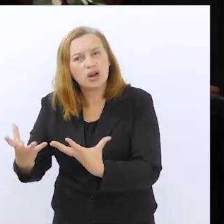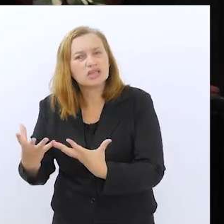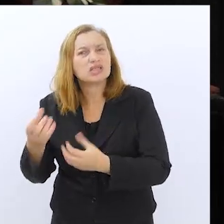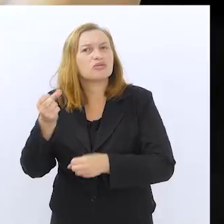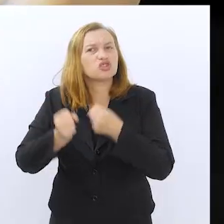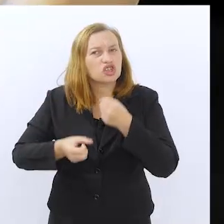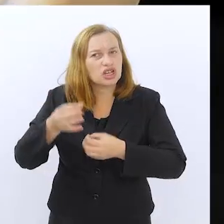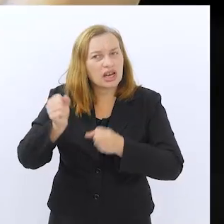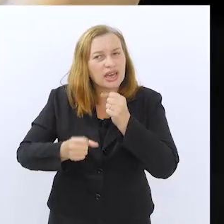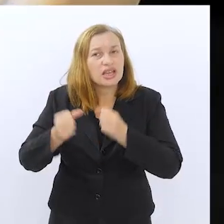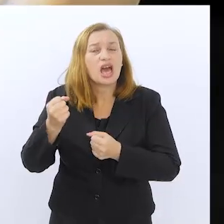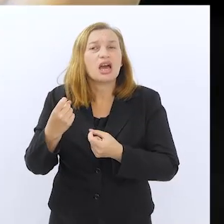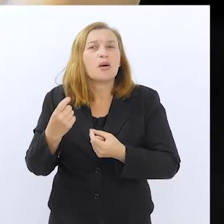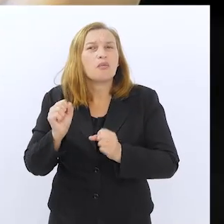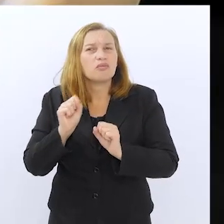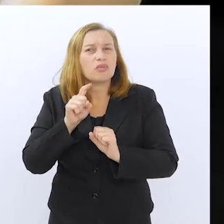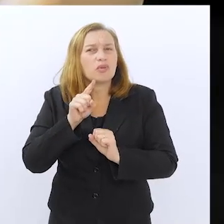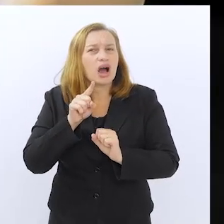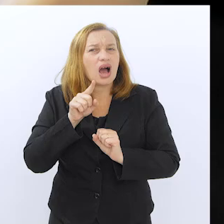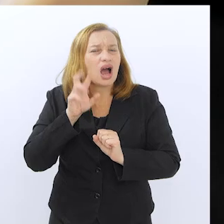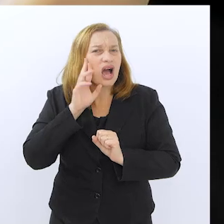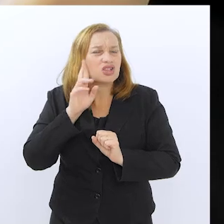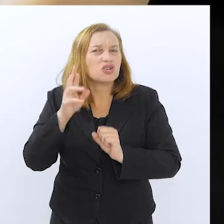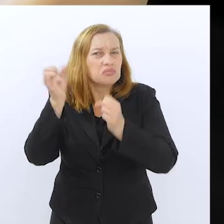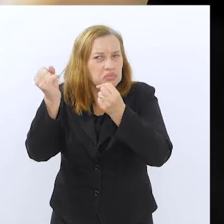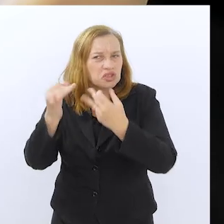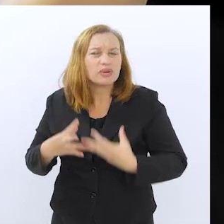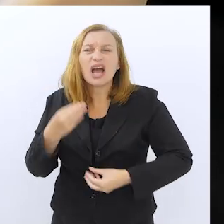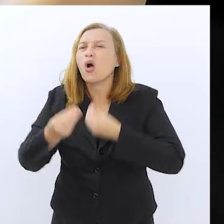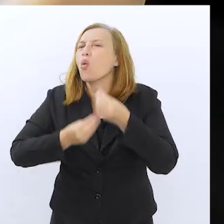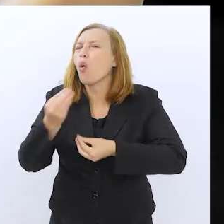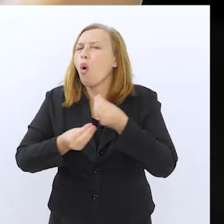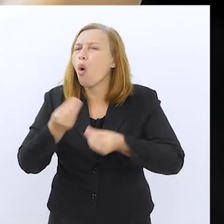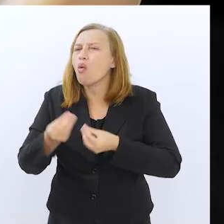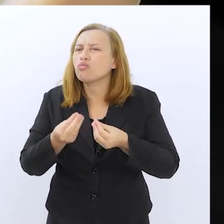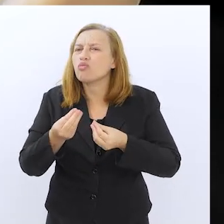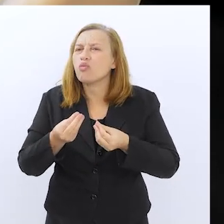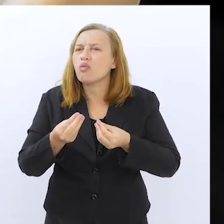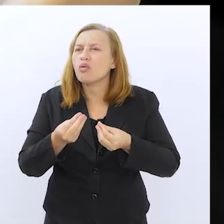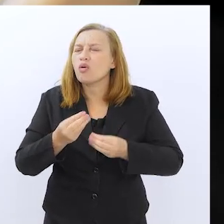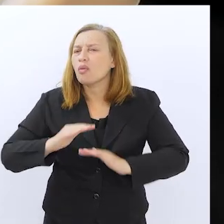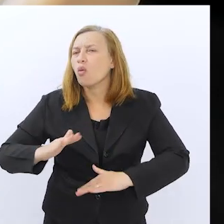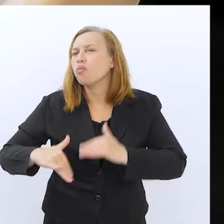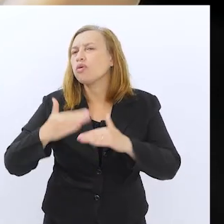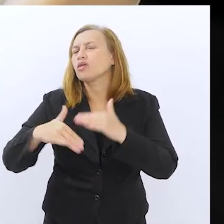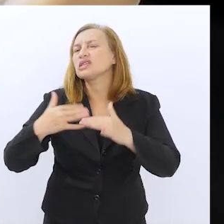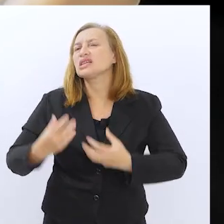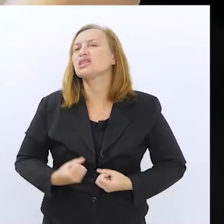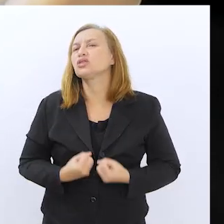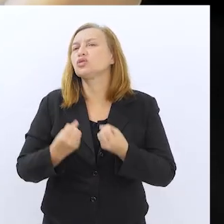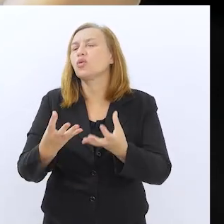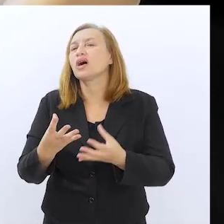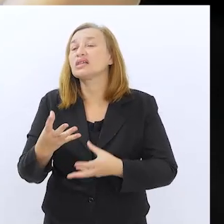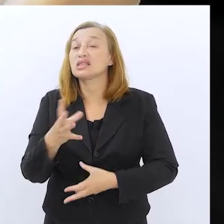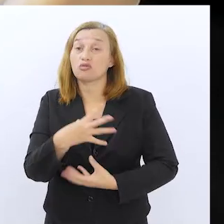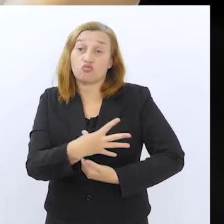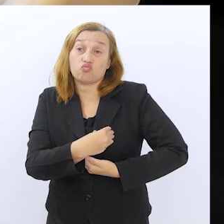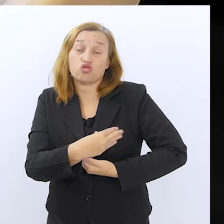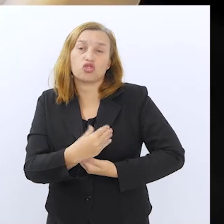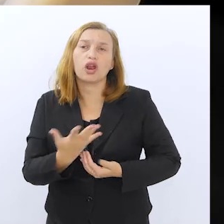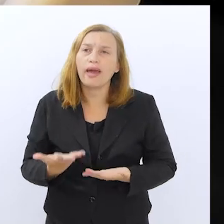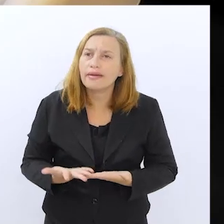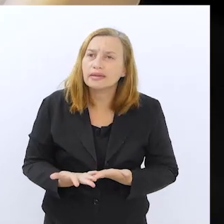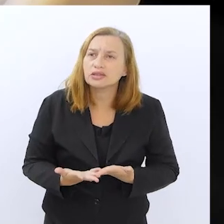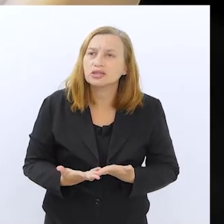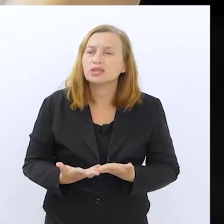usado para doação de leite, né? Porque existem bancos de doação. A senhora podia nos explicar como isso funciona, como funciona o processo de